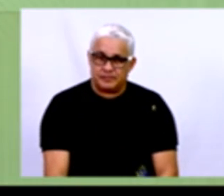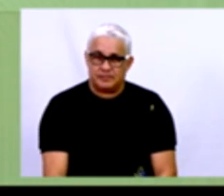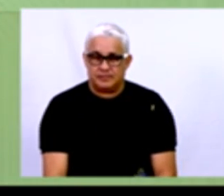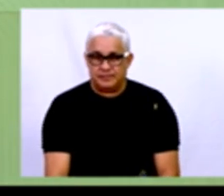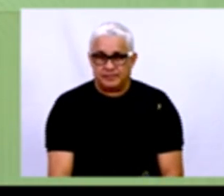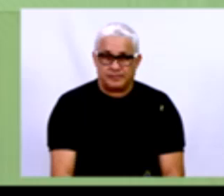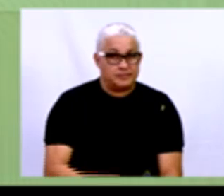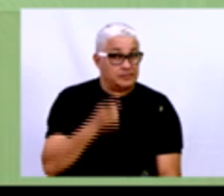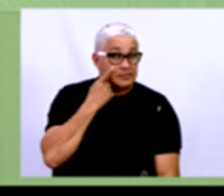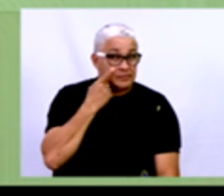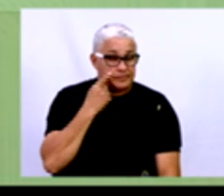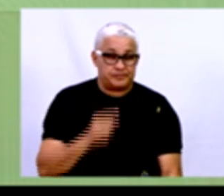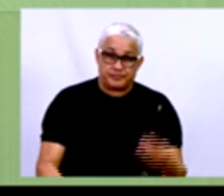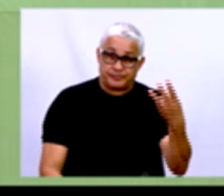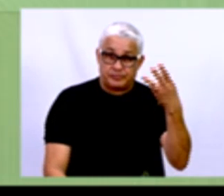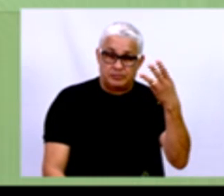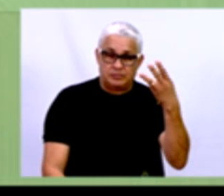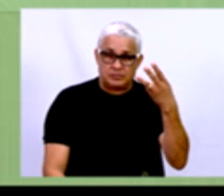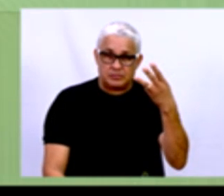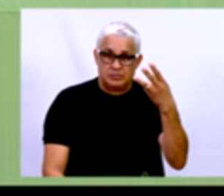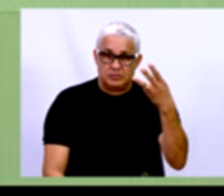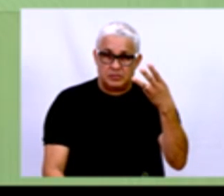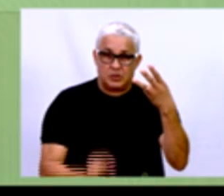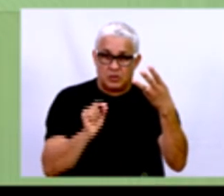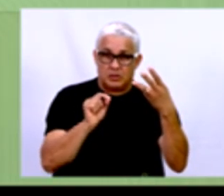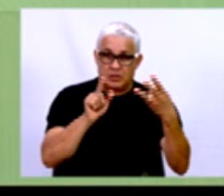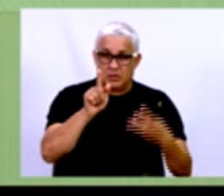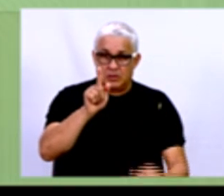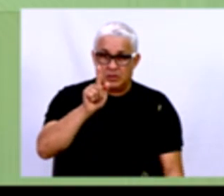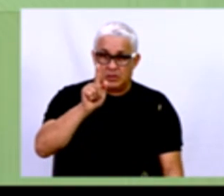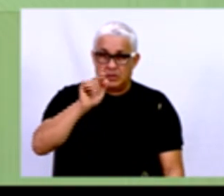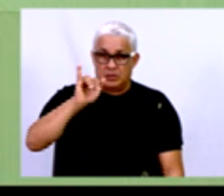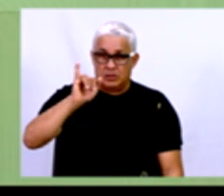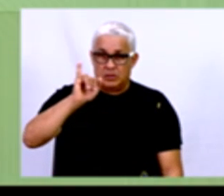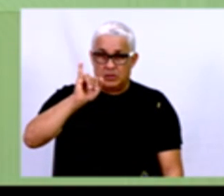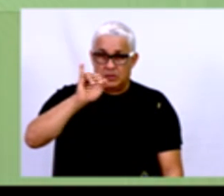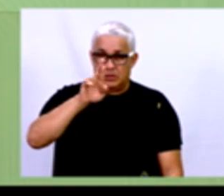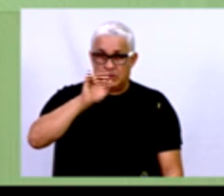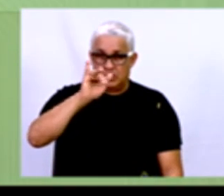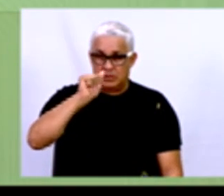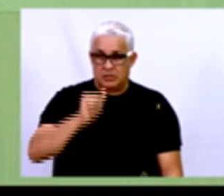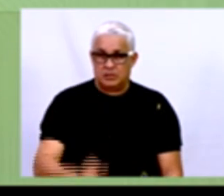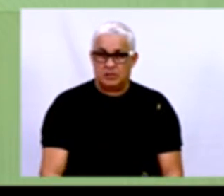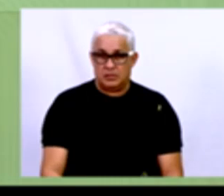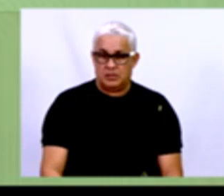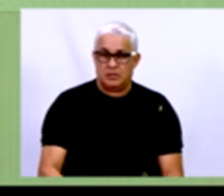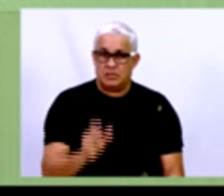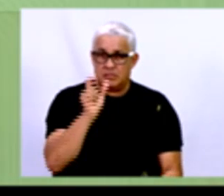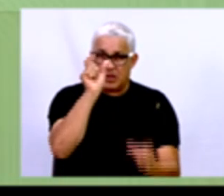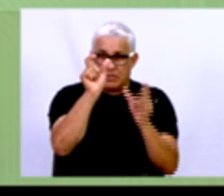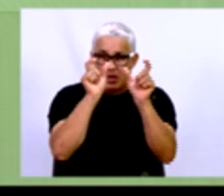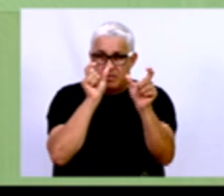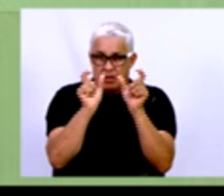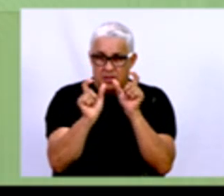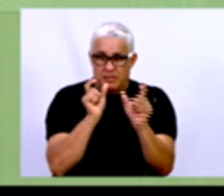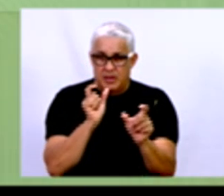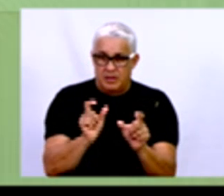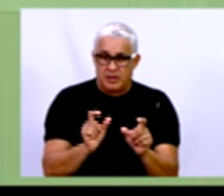Agora vejamos a questão 3, que fala sobre a gíria. A gíria, que são aquelas palavras, expressões que